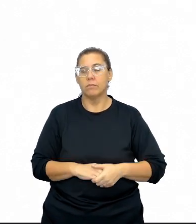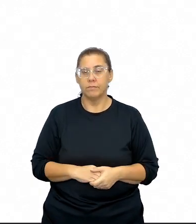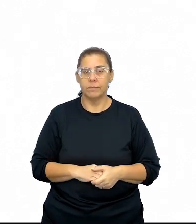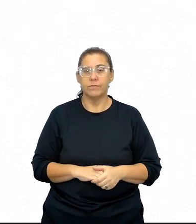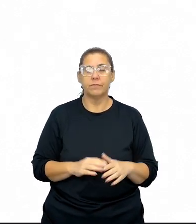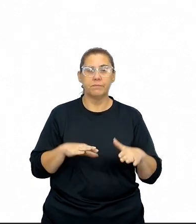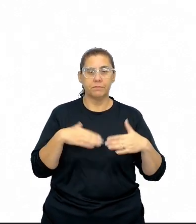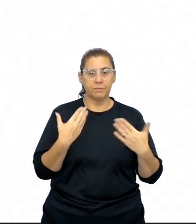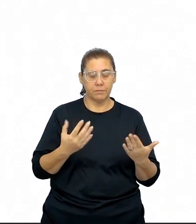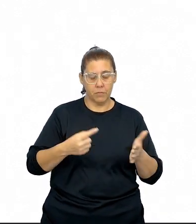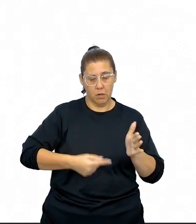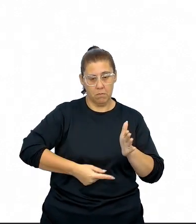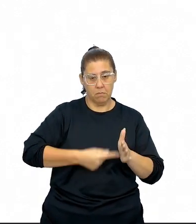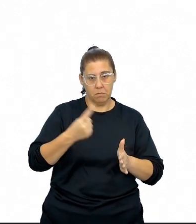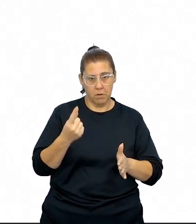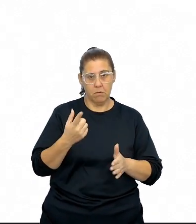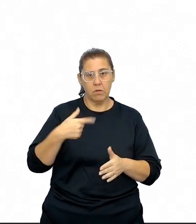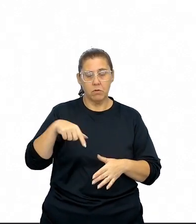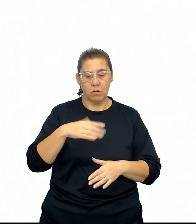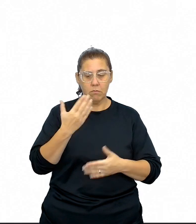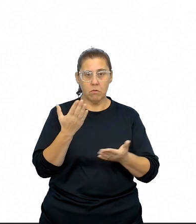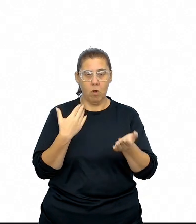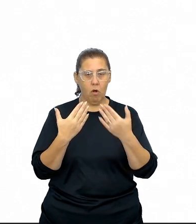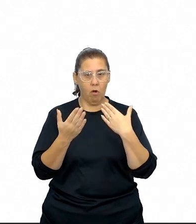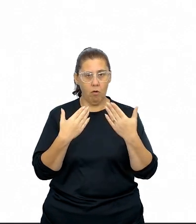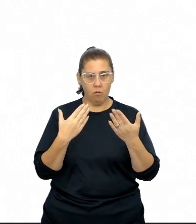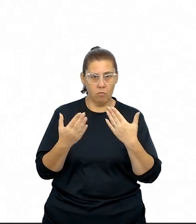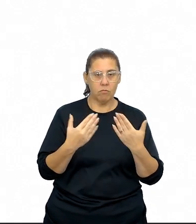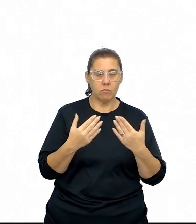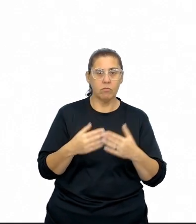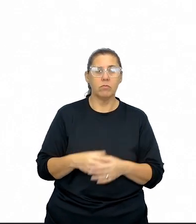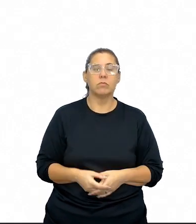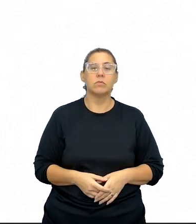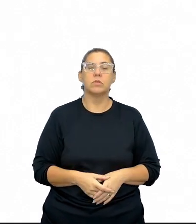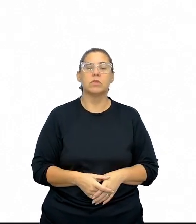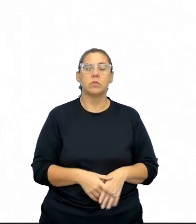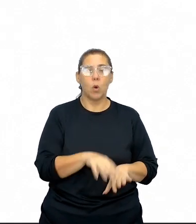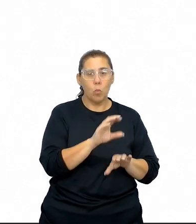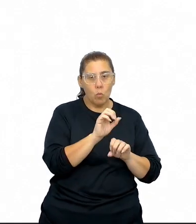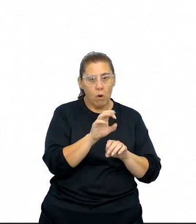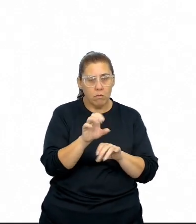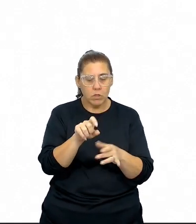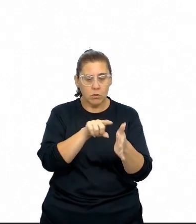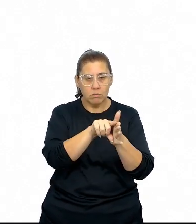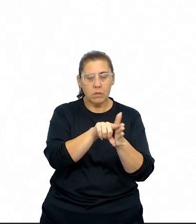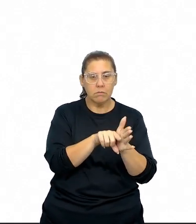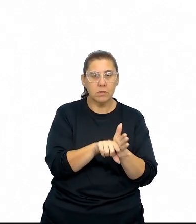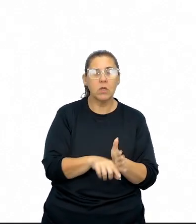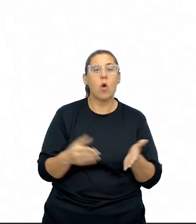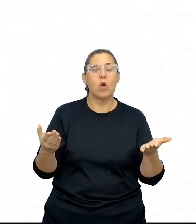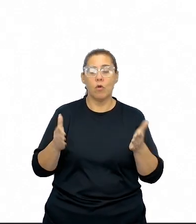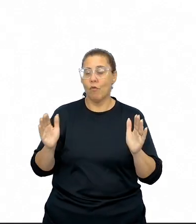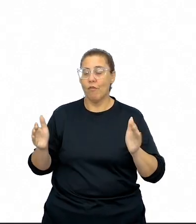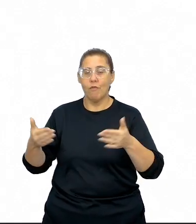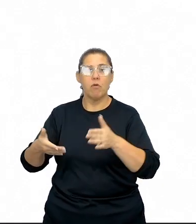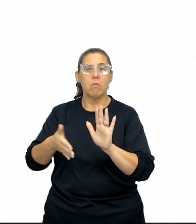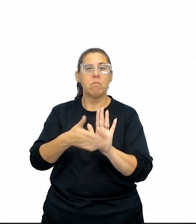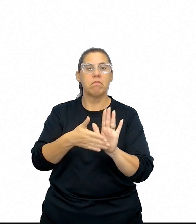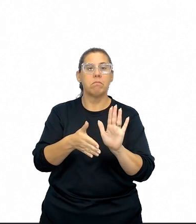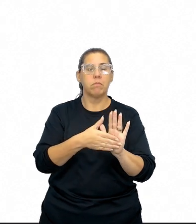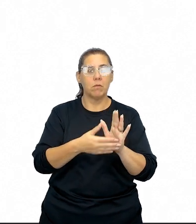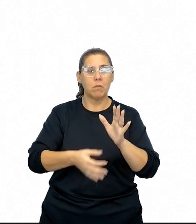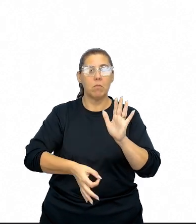Então, no primeiro momento, nós iremos conversar sobre o ensino por investigação, hoje voltado à proposta